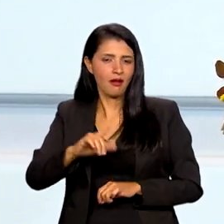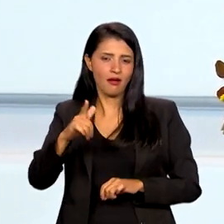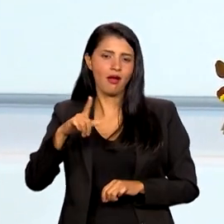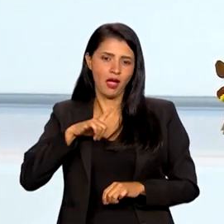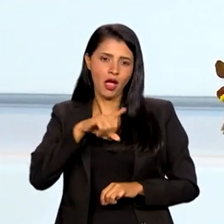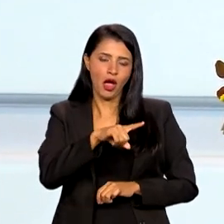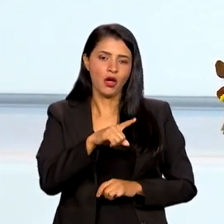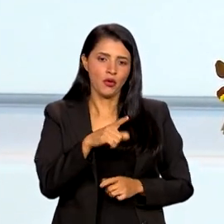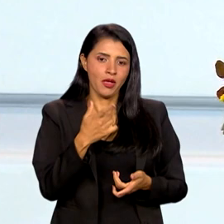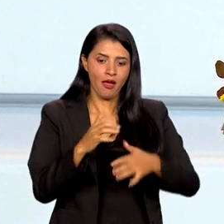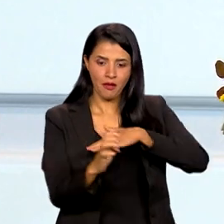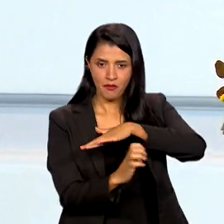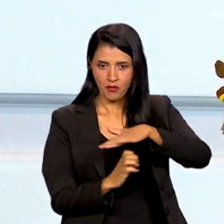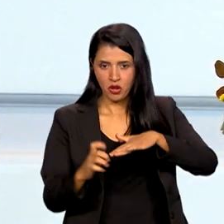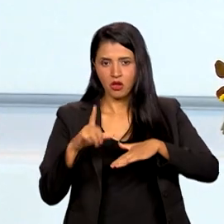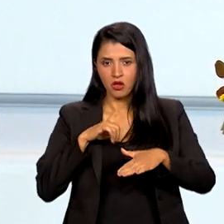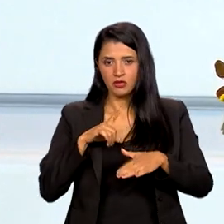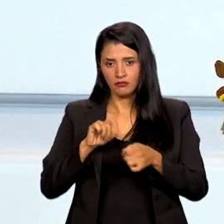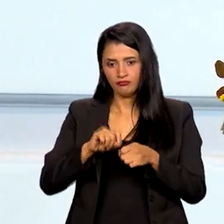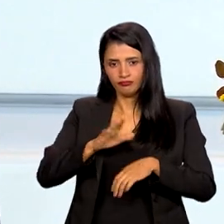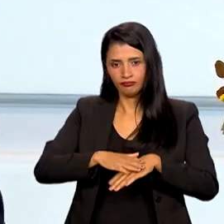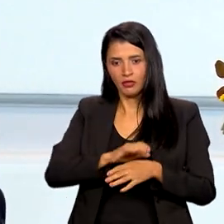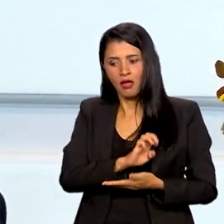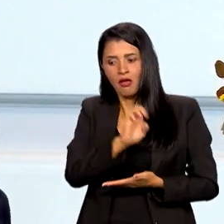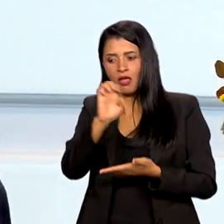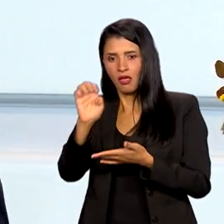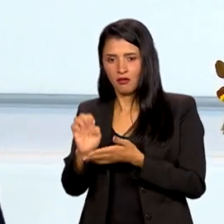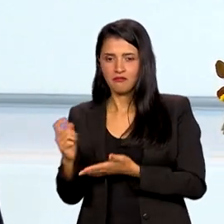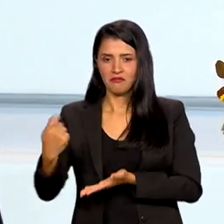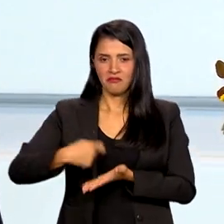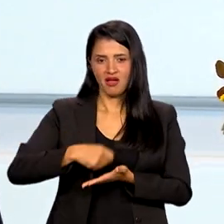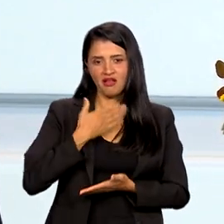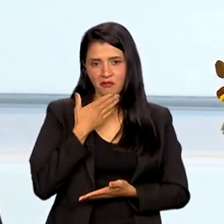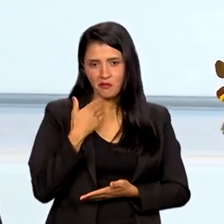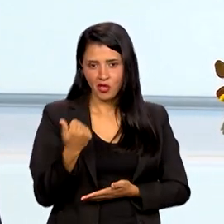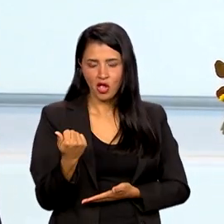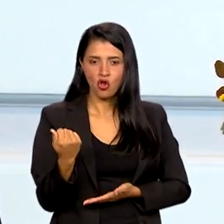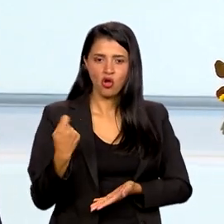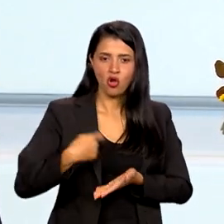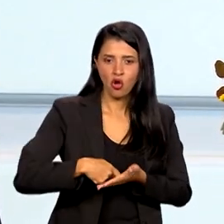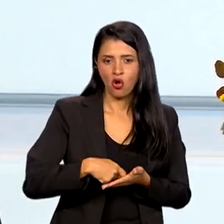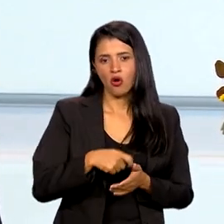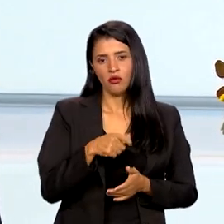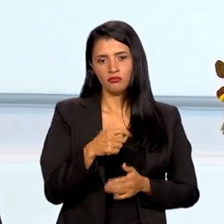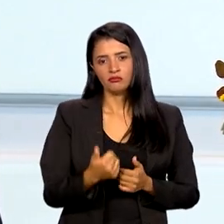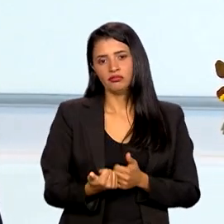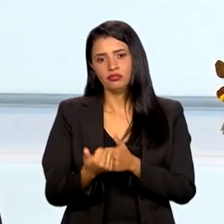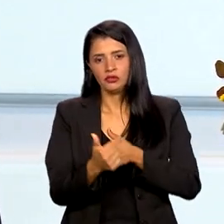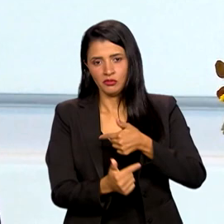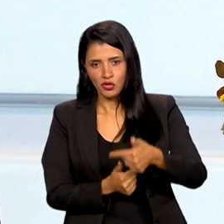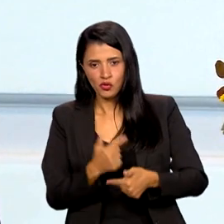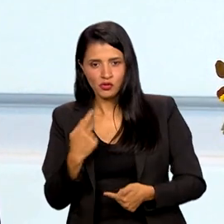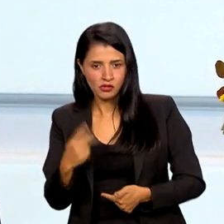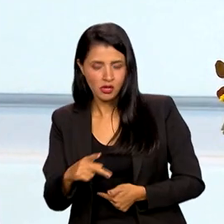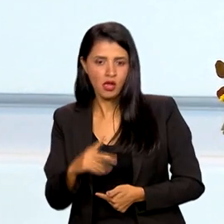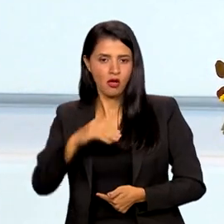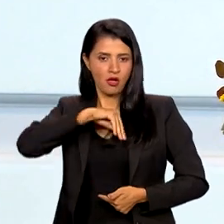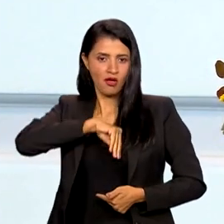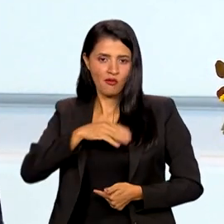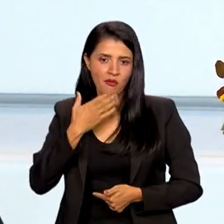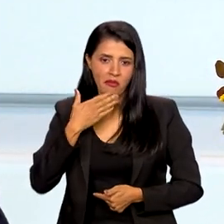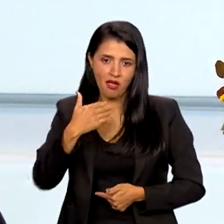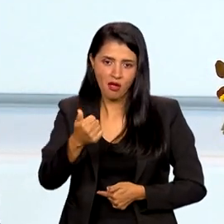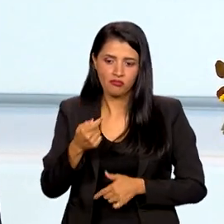a empresa que realiza a exportação, ela remunera melhor seus colaboradores, ela